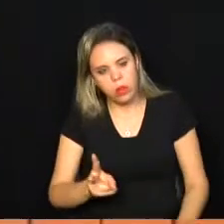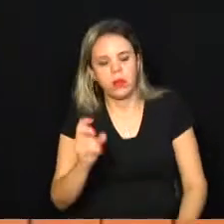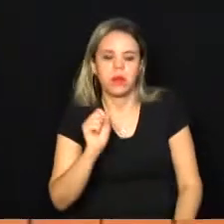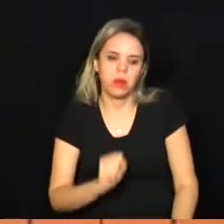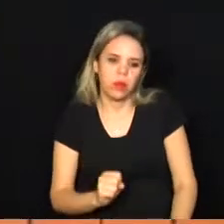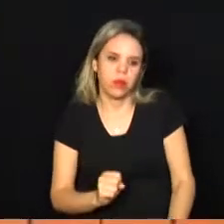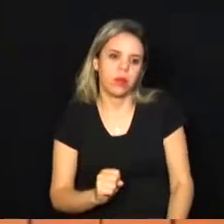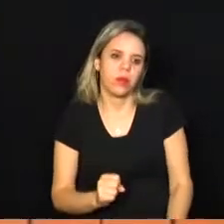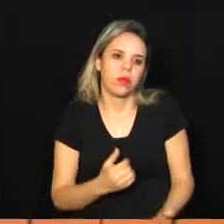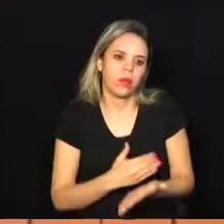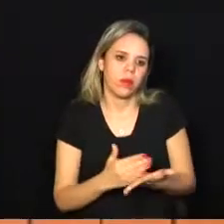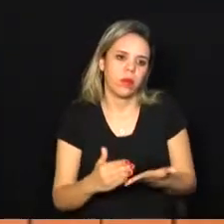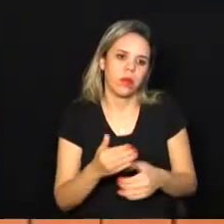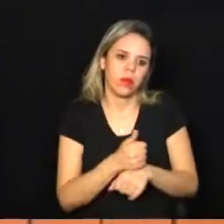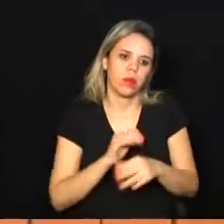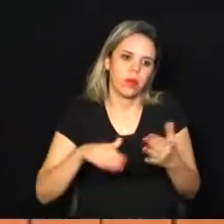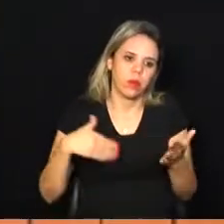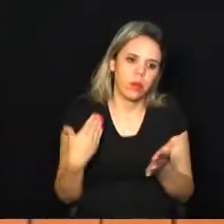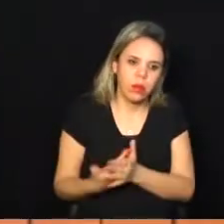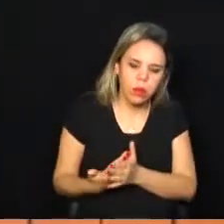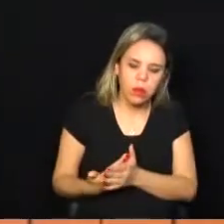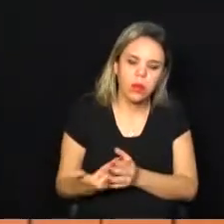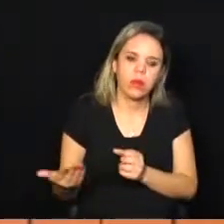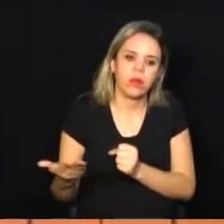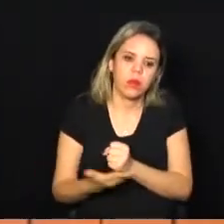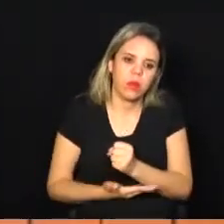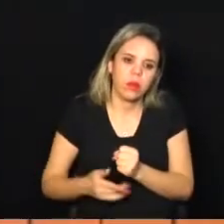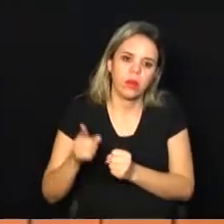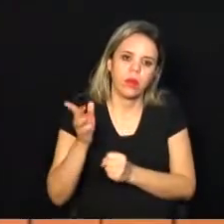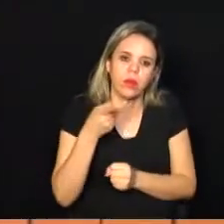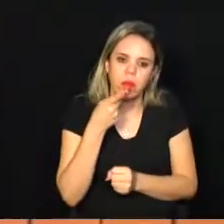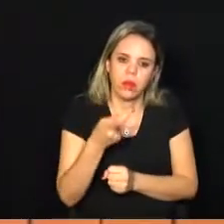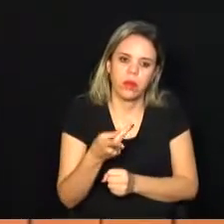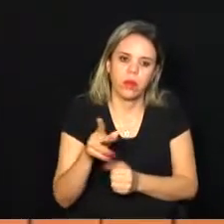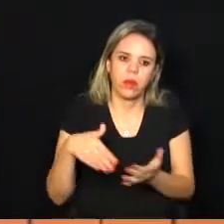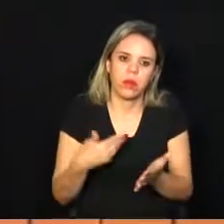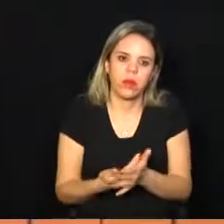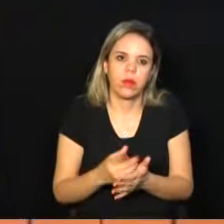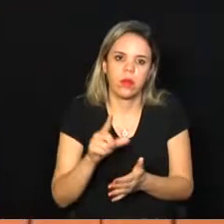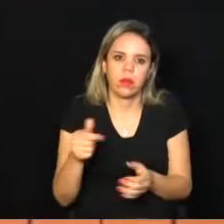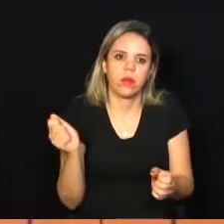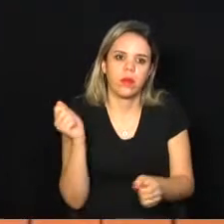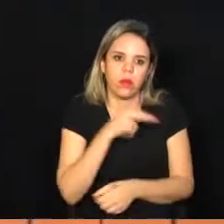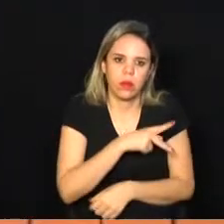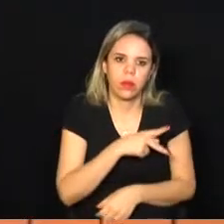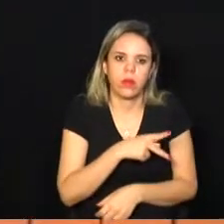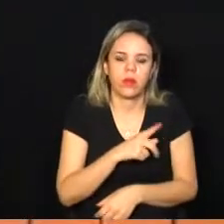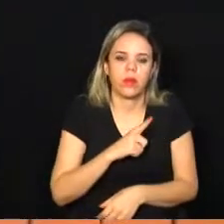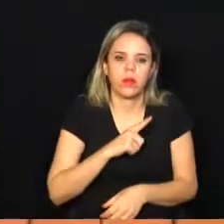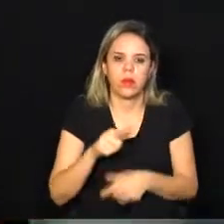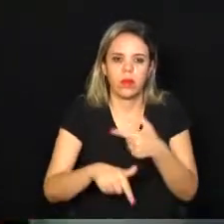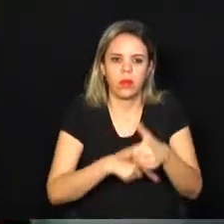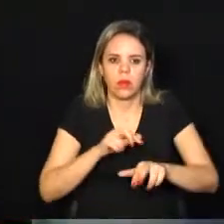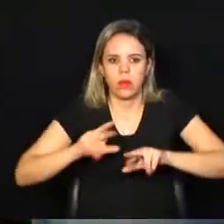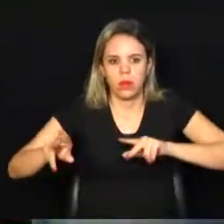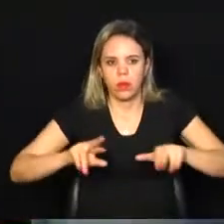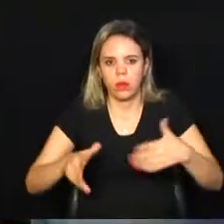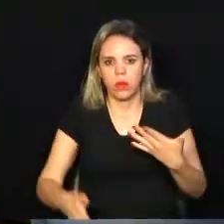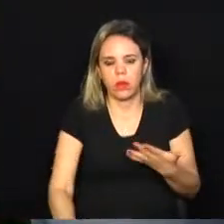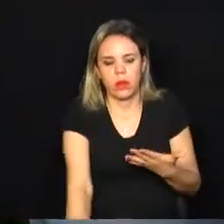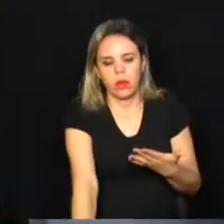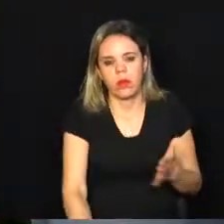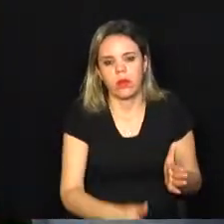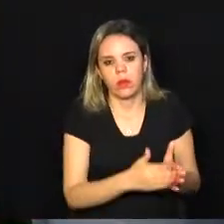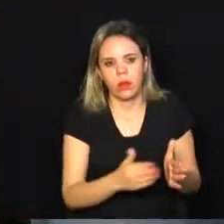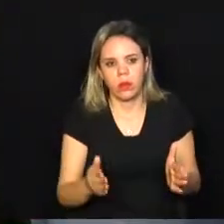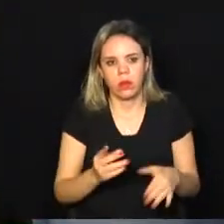pode ser do início da carreira, da categoria de base que você já citou, até a aposentadoria. Existem trabalhos diferentes em curto,